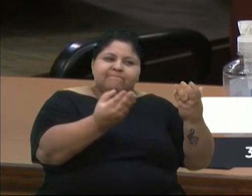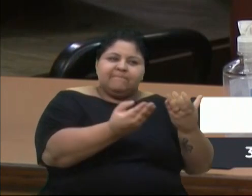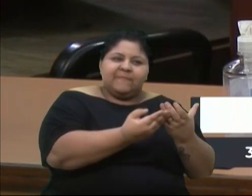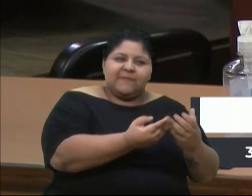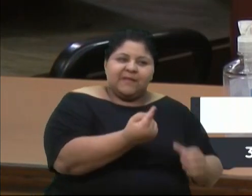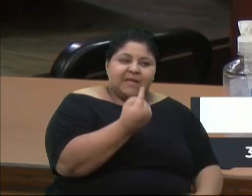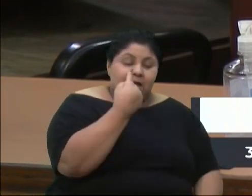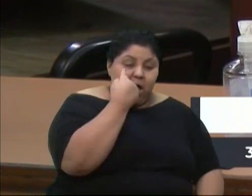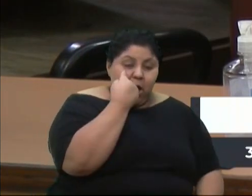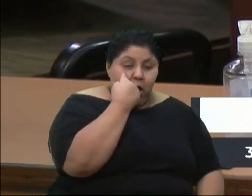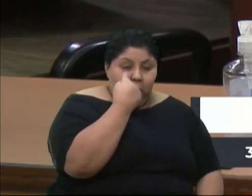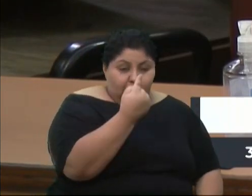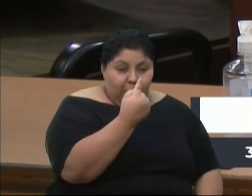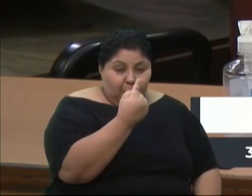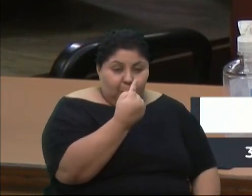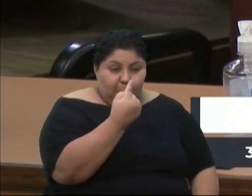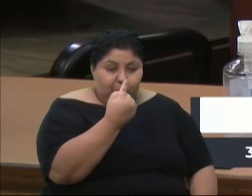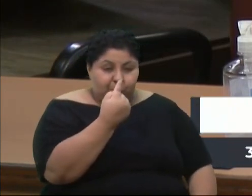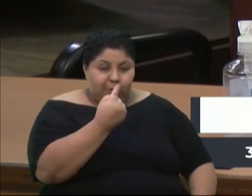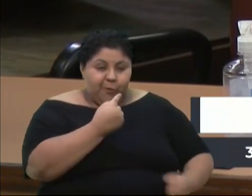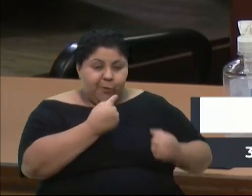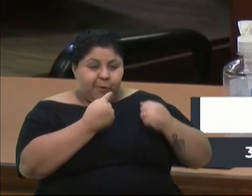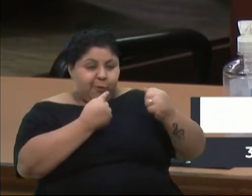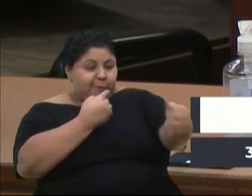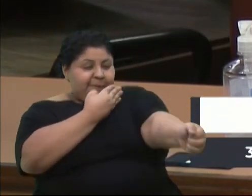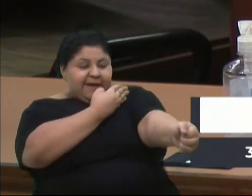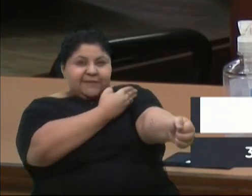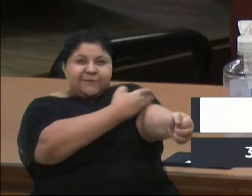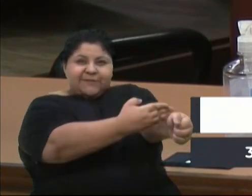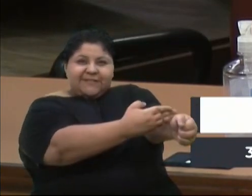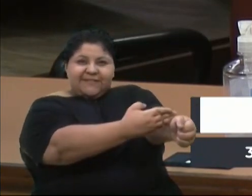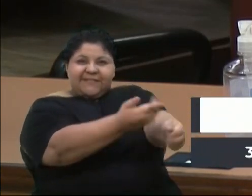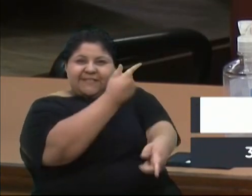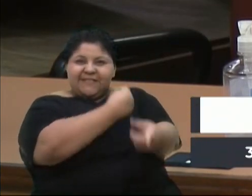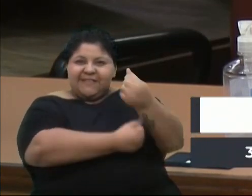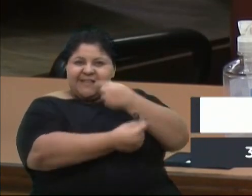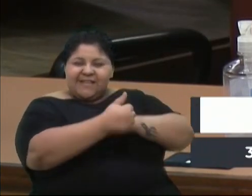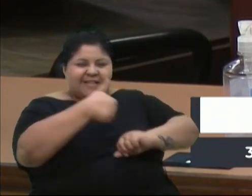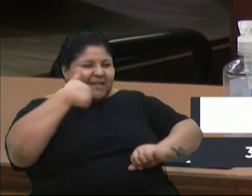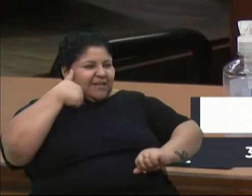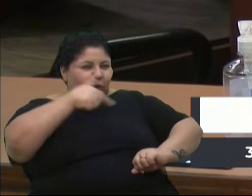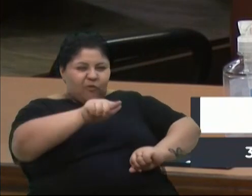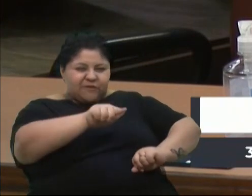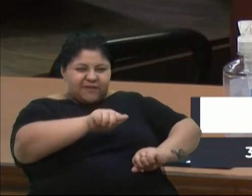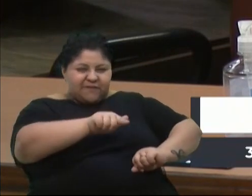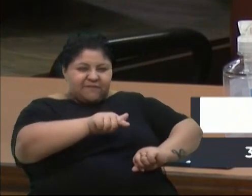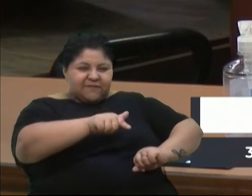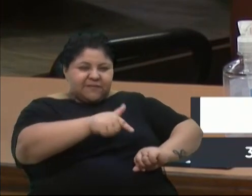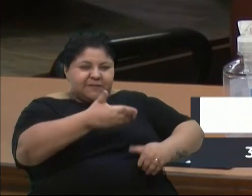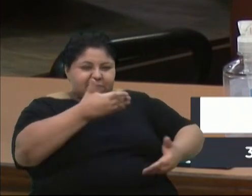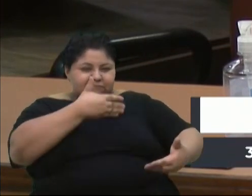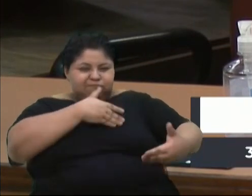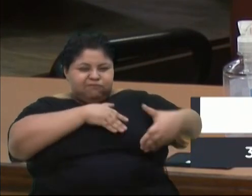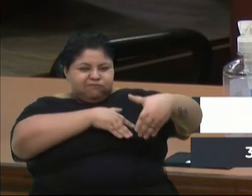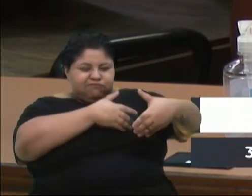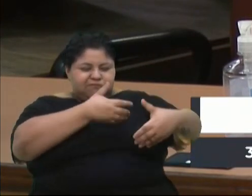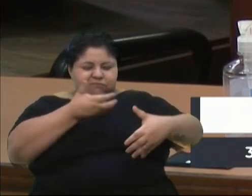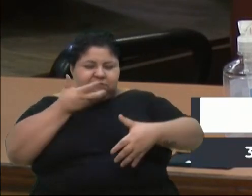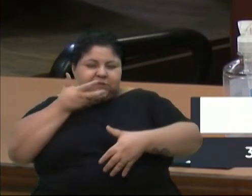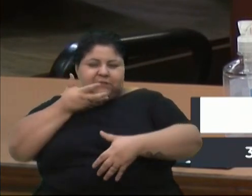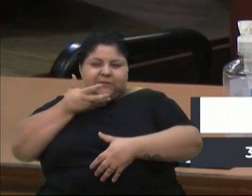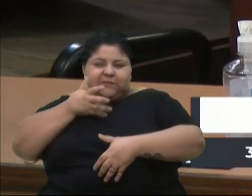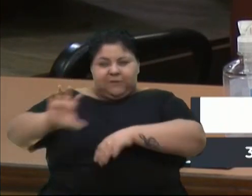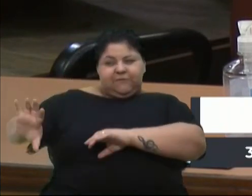braço estendido da administração, que não consegue fazer, totalmente na contramão daquilo que é administrar uma